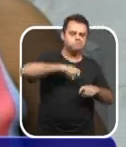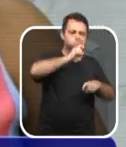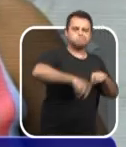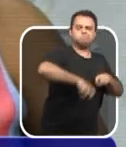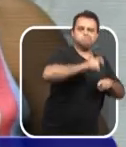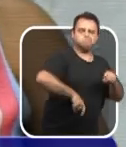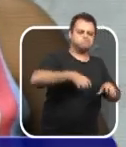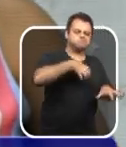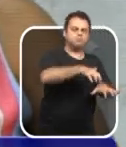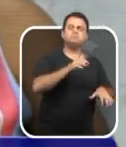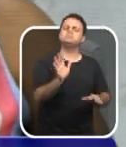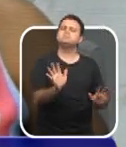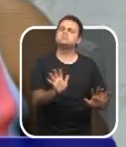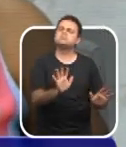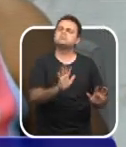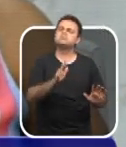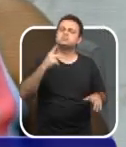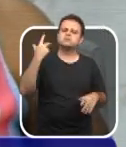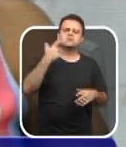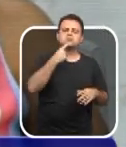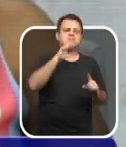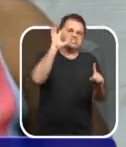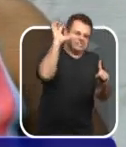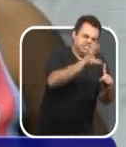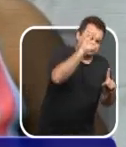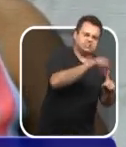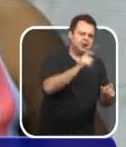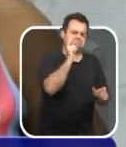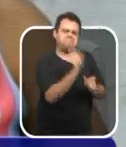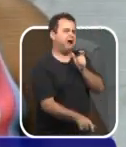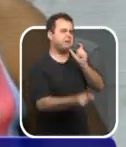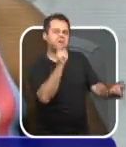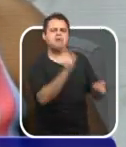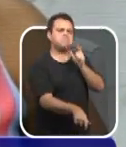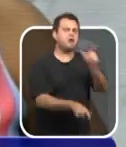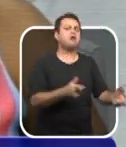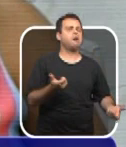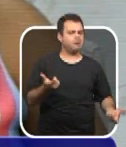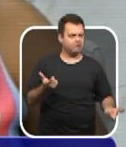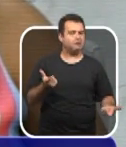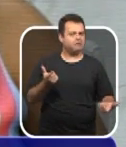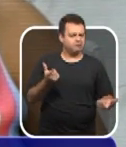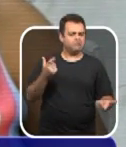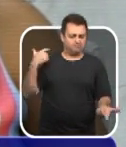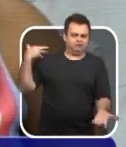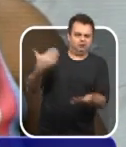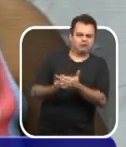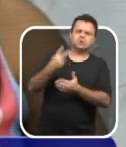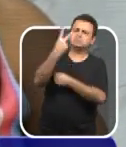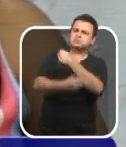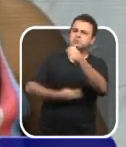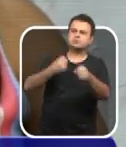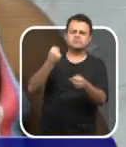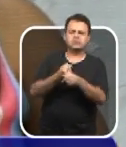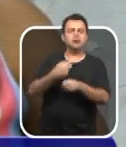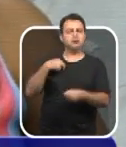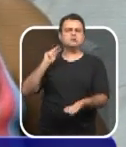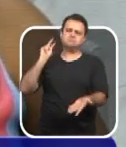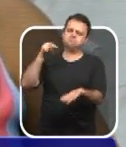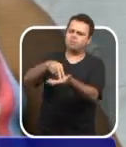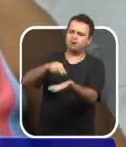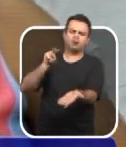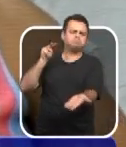abuso sexual, mas os maus tratos, né? Psicológicos. Eu sempre bati nesses últimos 2 anos de pandemia. Quantas vezes eu não